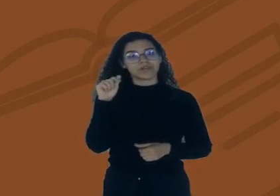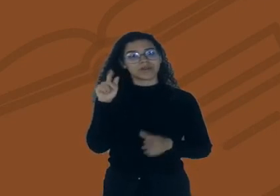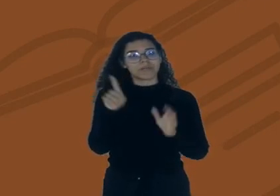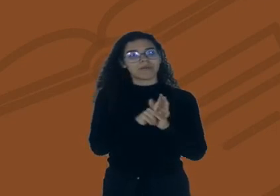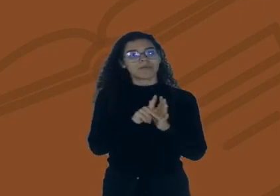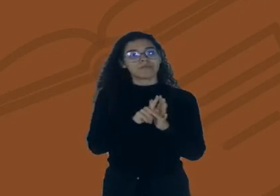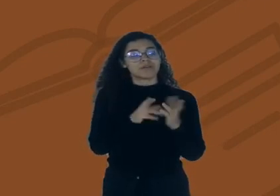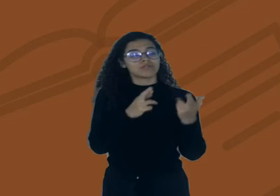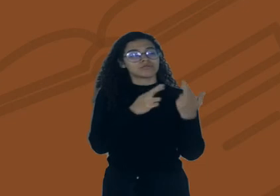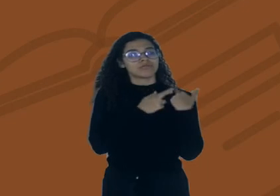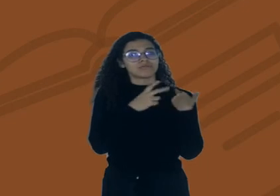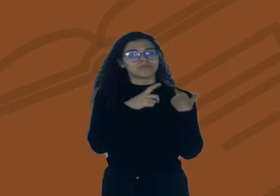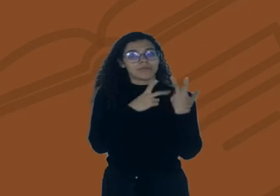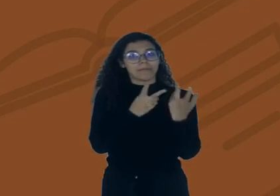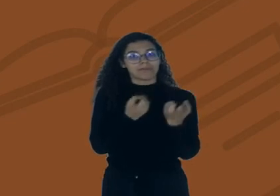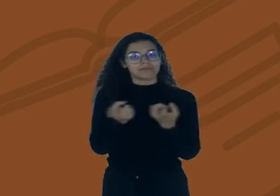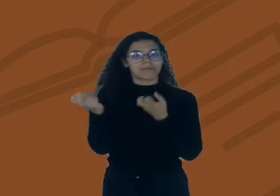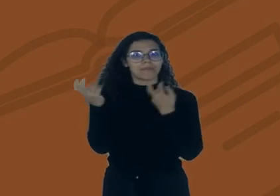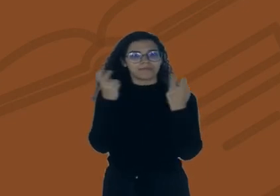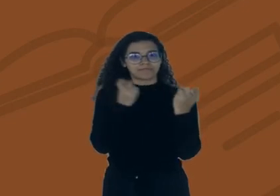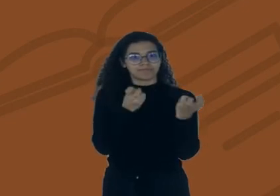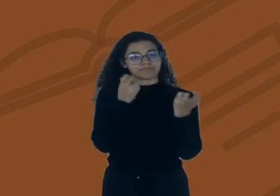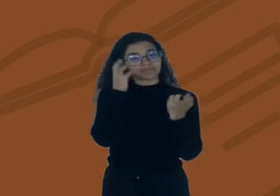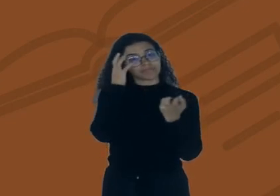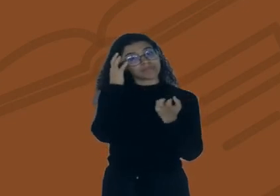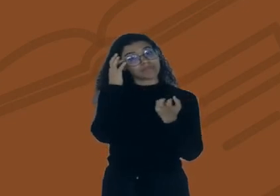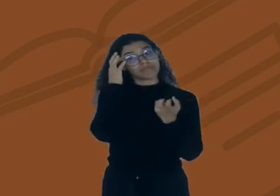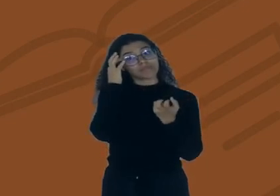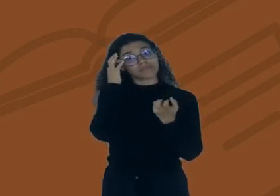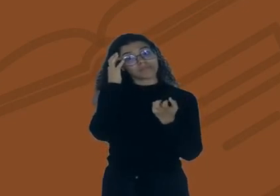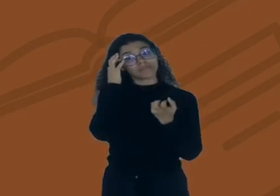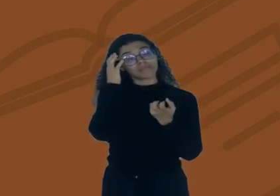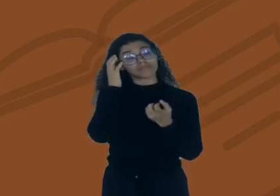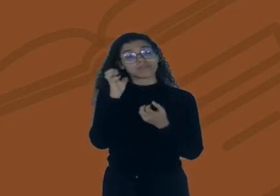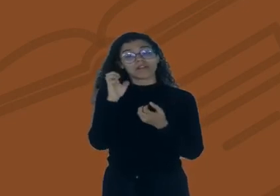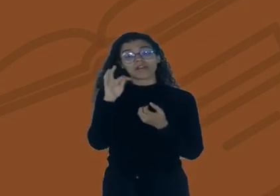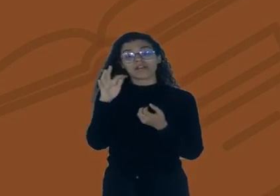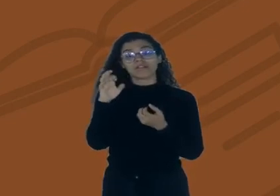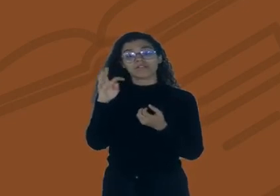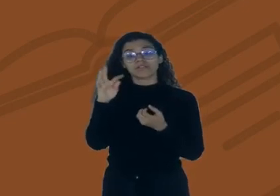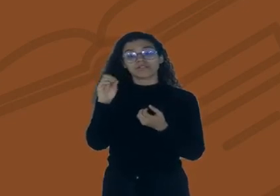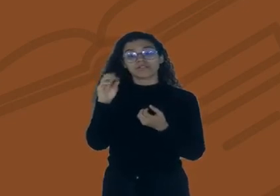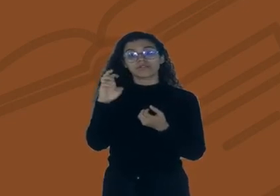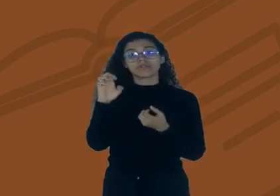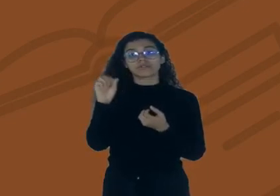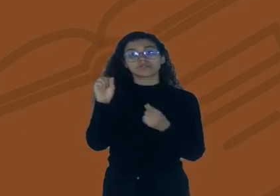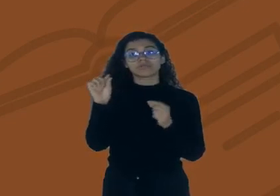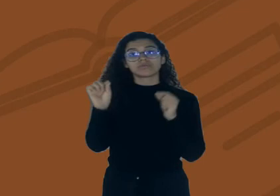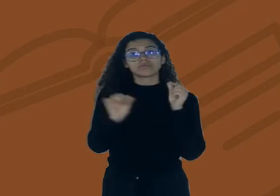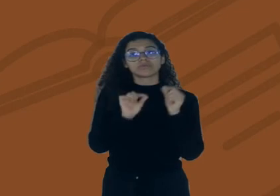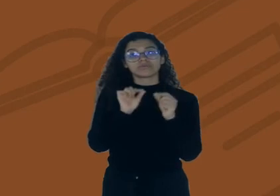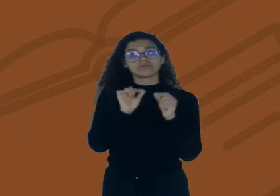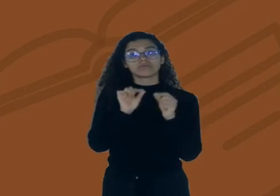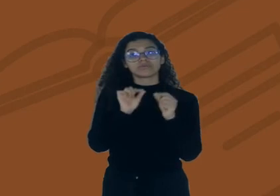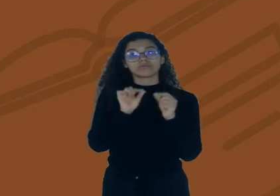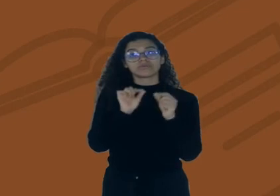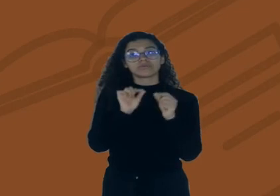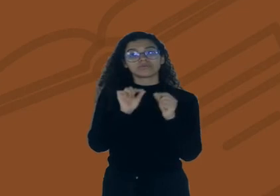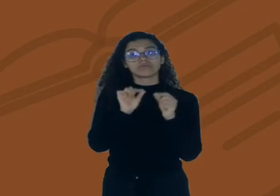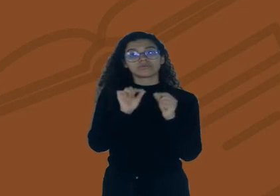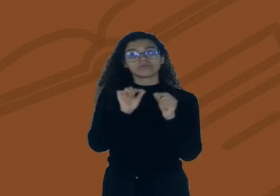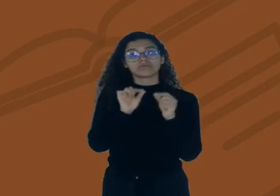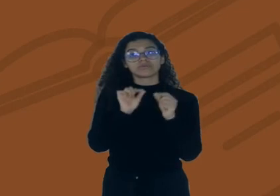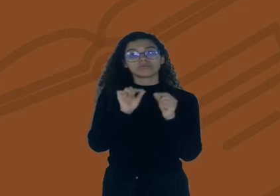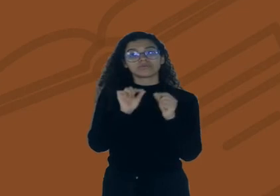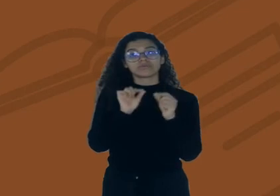em captar. Luciano, e os órgãos efetores? São aqueles que executam as respostas aos